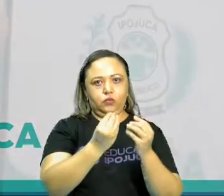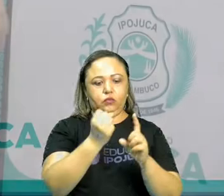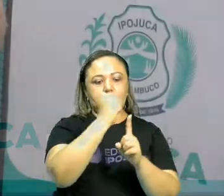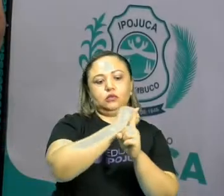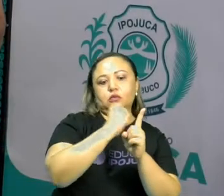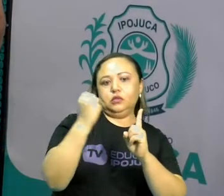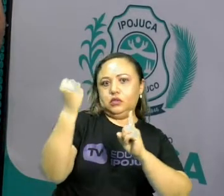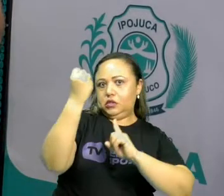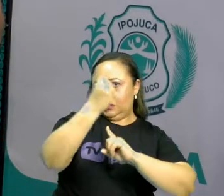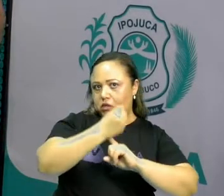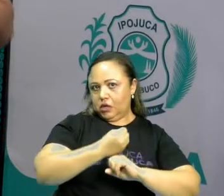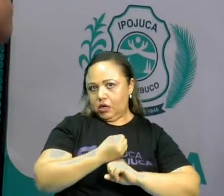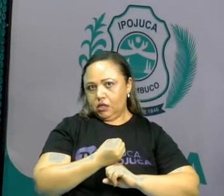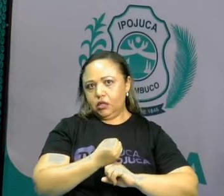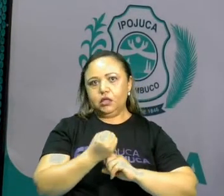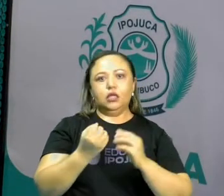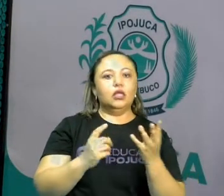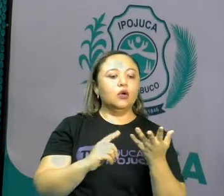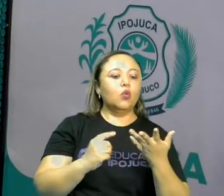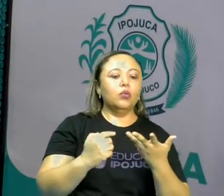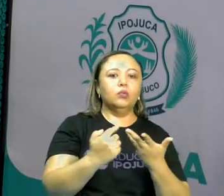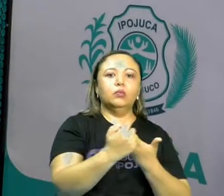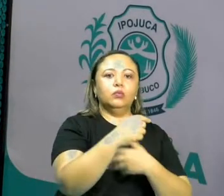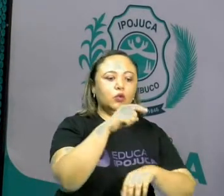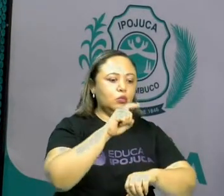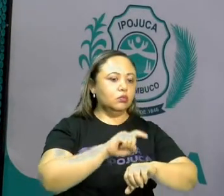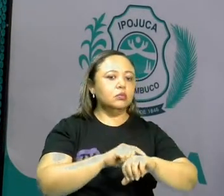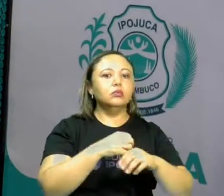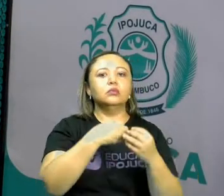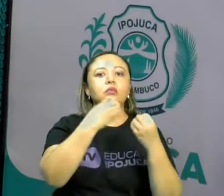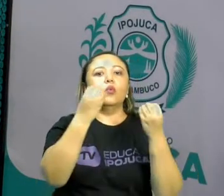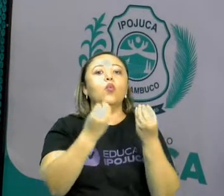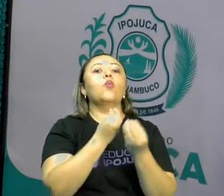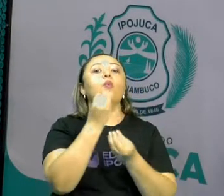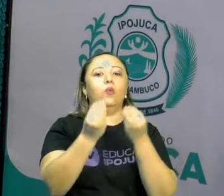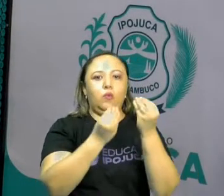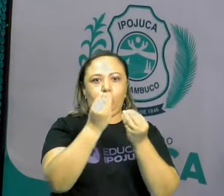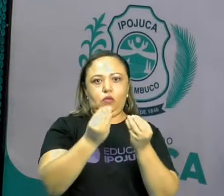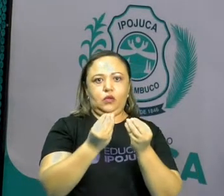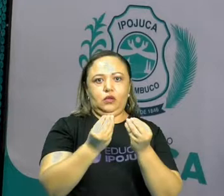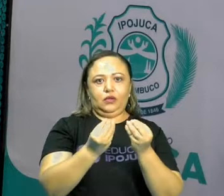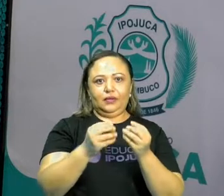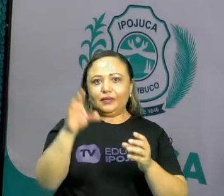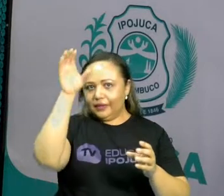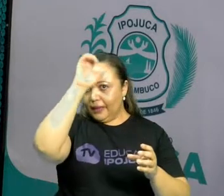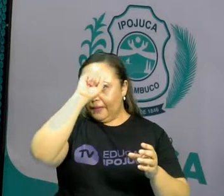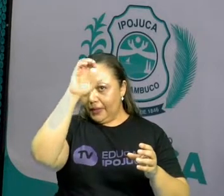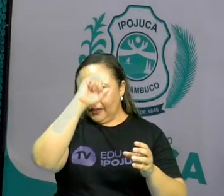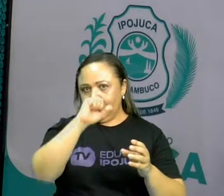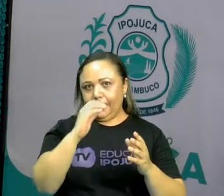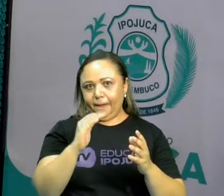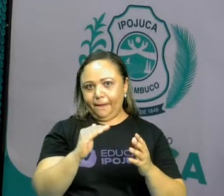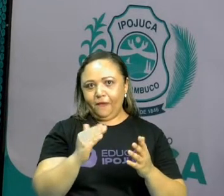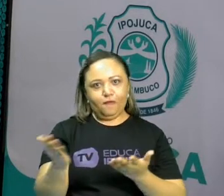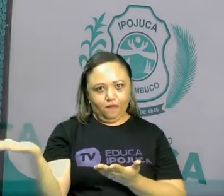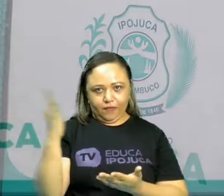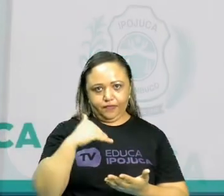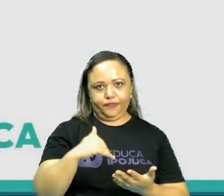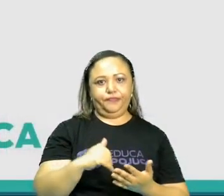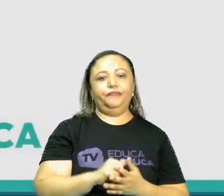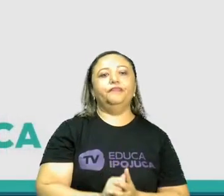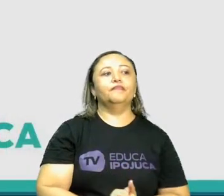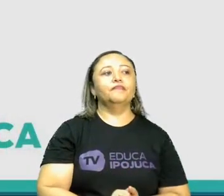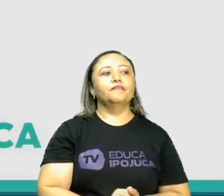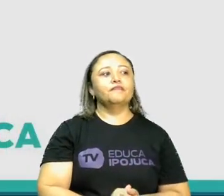ela calcula o tempo de uma maneira diferente que estão prontos para aula vamos lá então